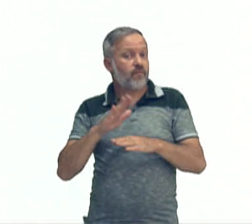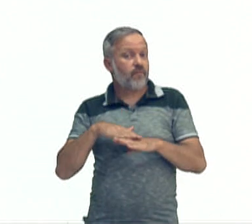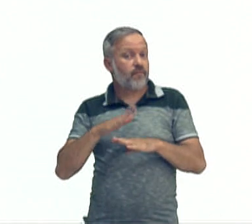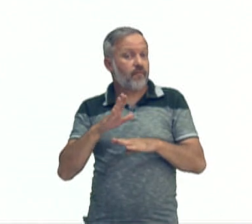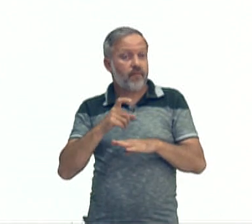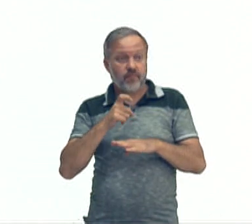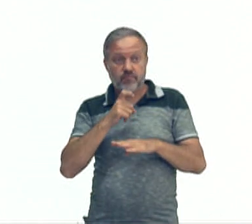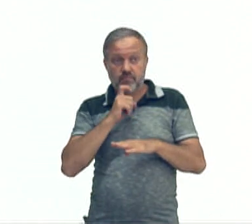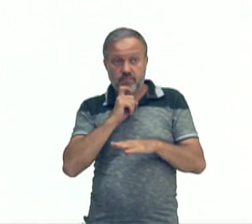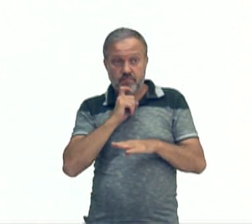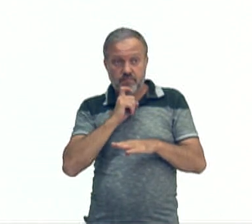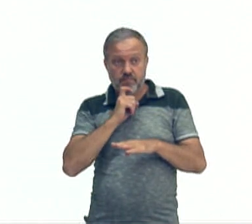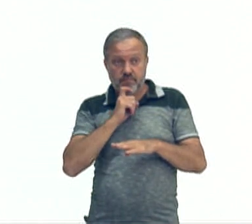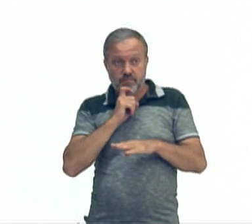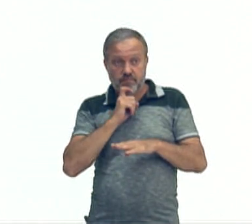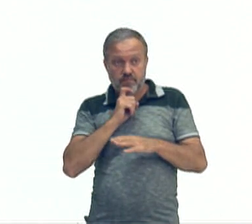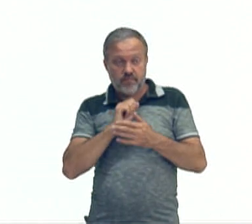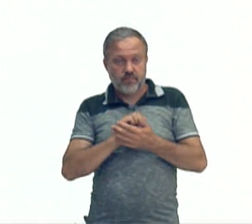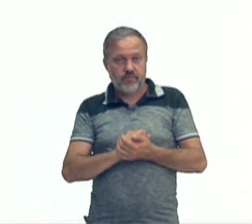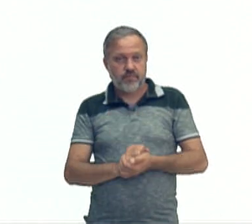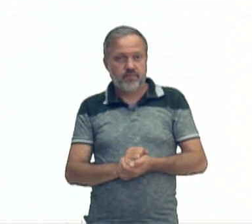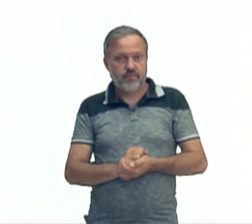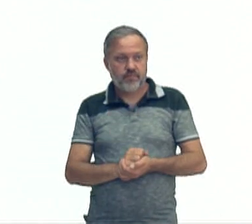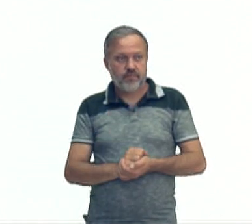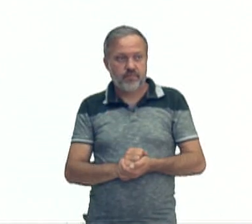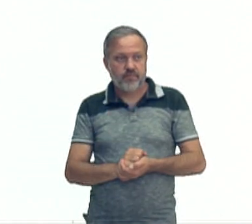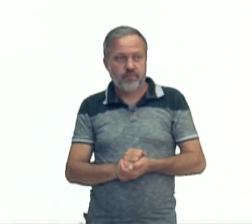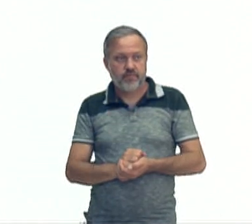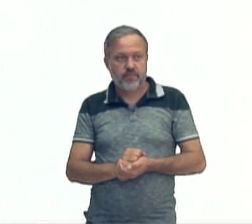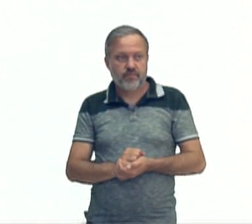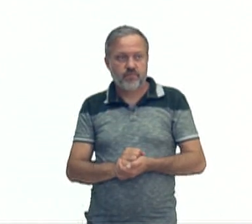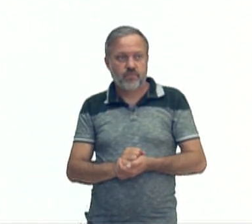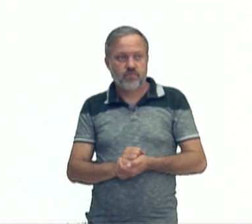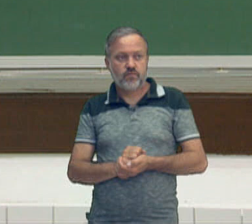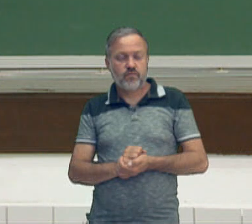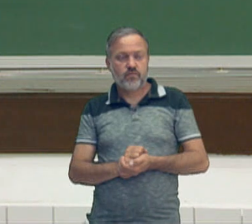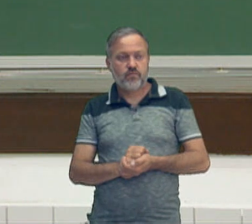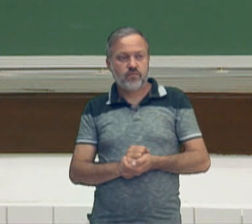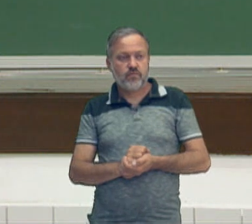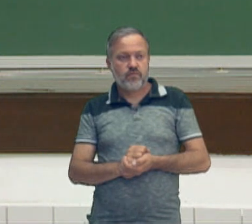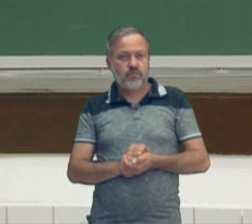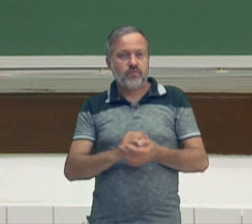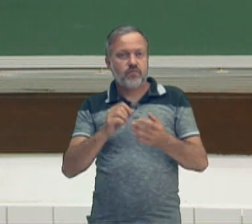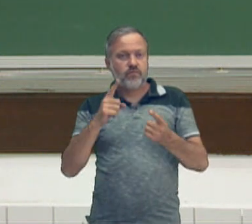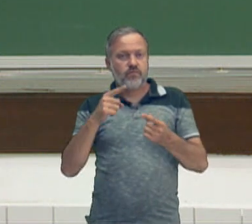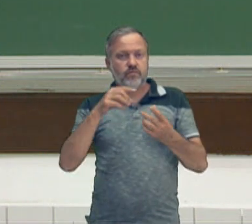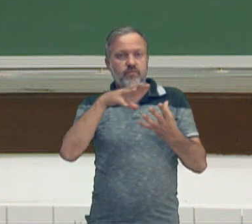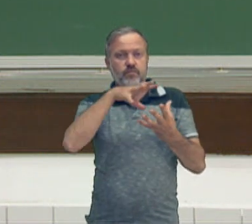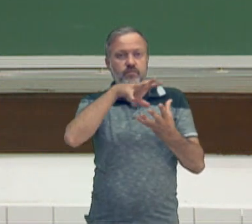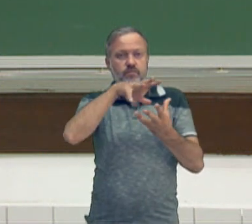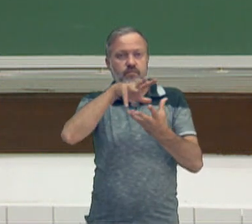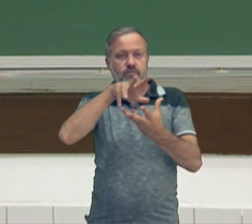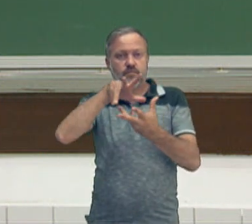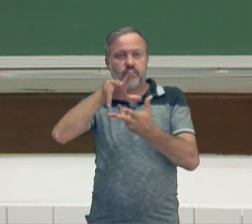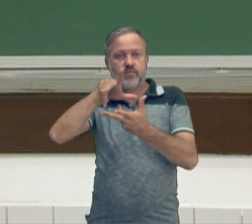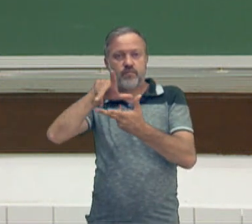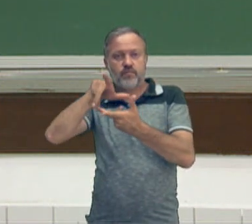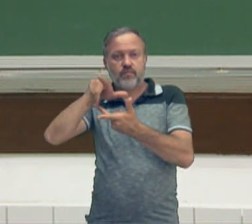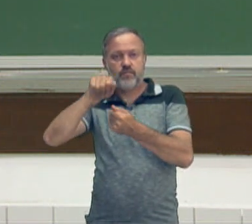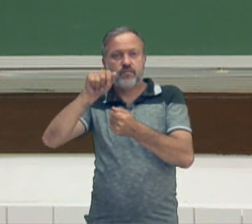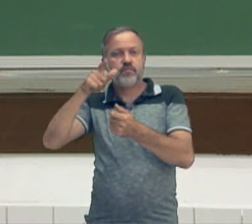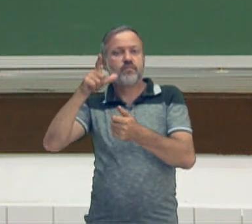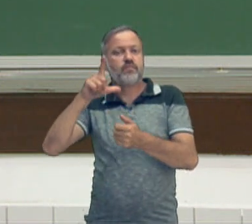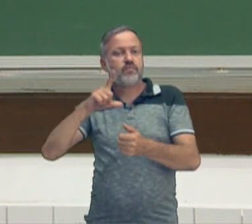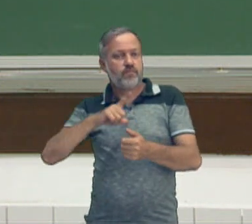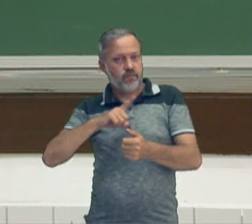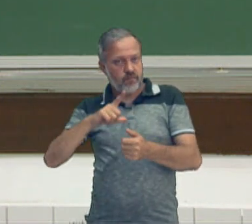diferenciados. Na verdade, para vocês eu digo assim, todo o nosso planeta só existe vida por causa